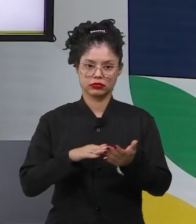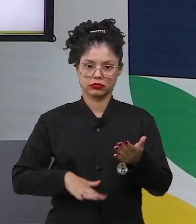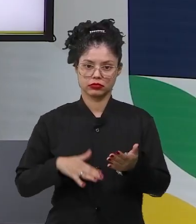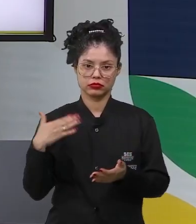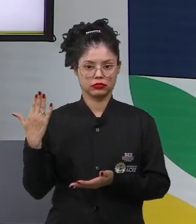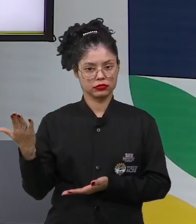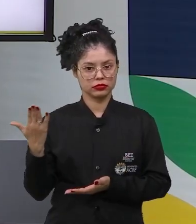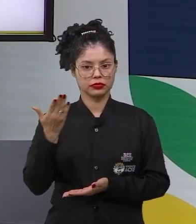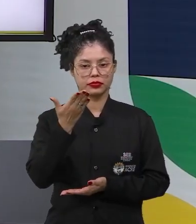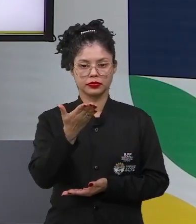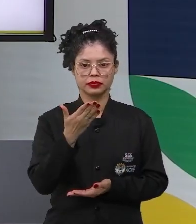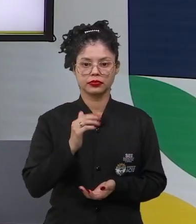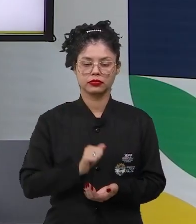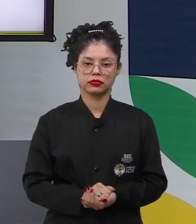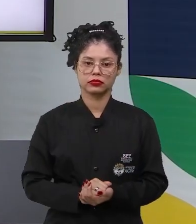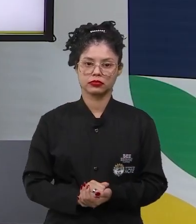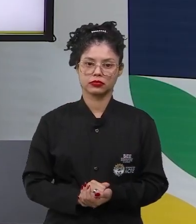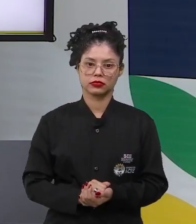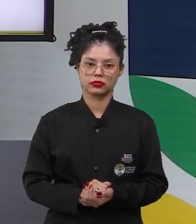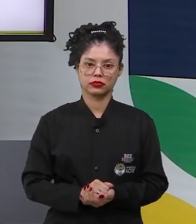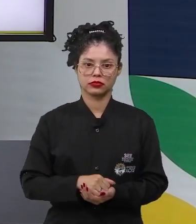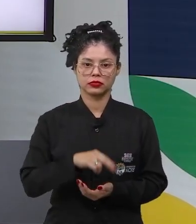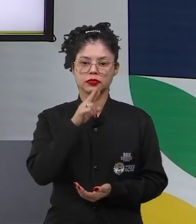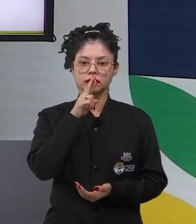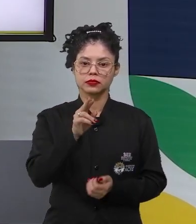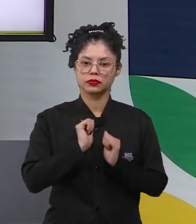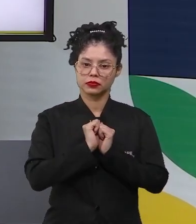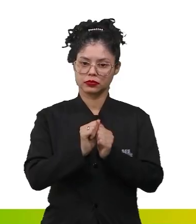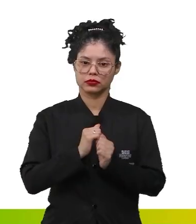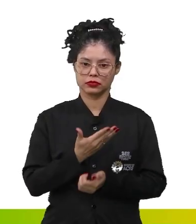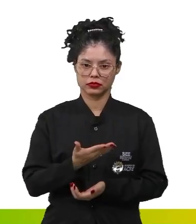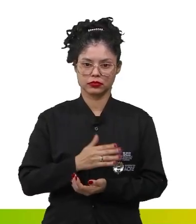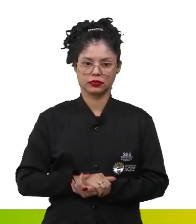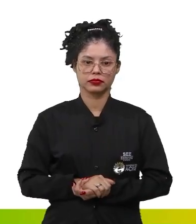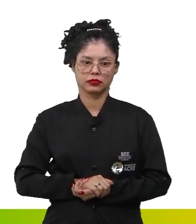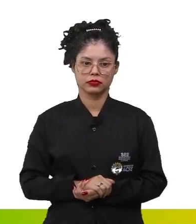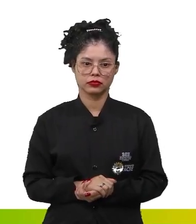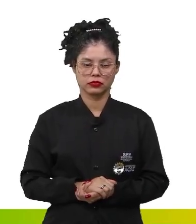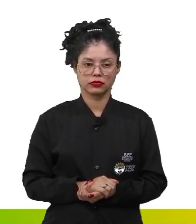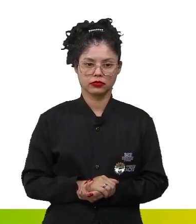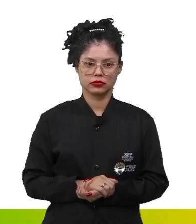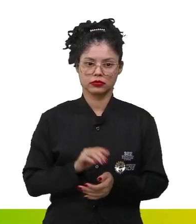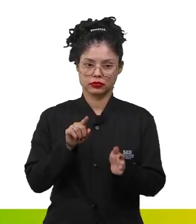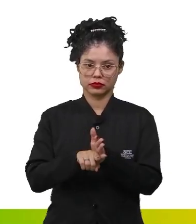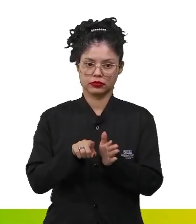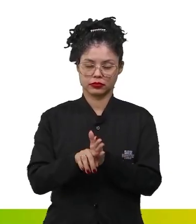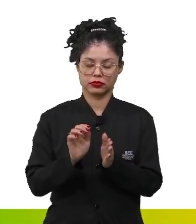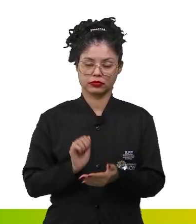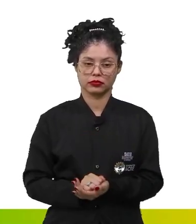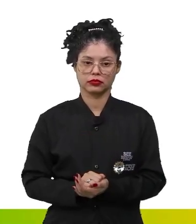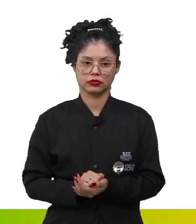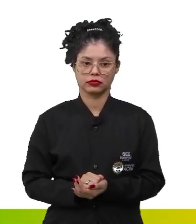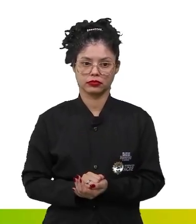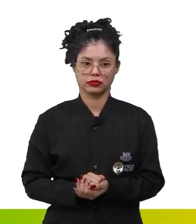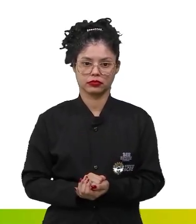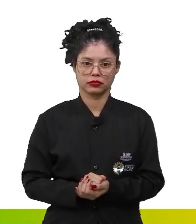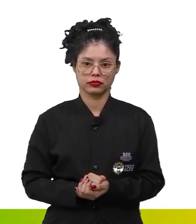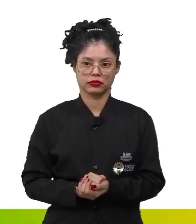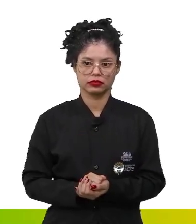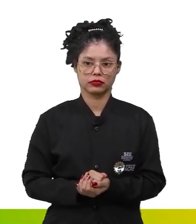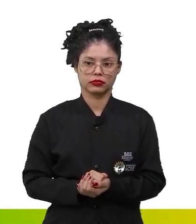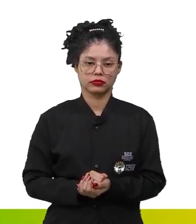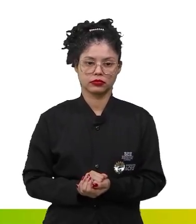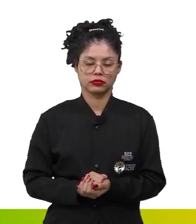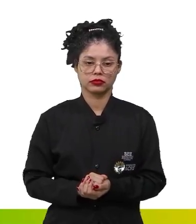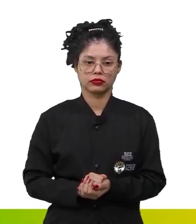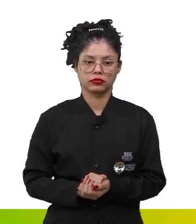uma atividade para vocês e quero que vocês resolvam junto comigo. Vamos então para a questão aqui na tela. Olha que interessante, é